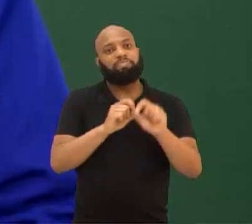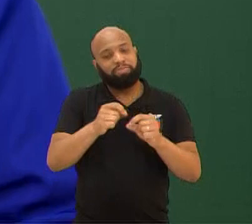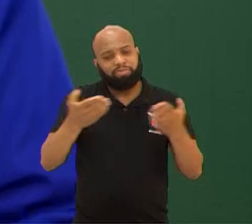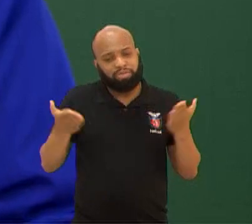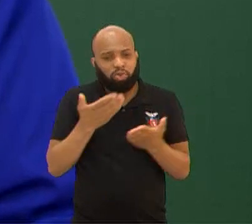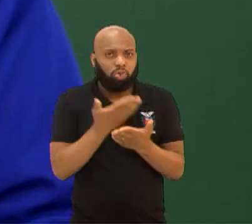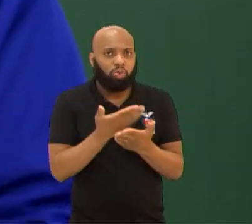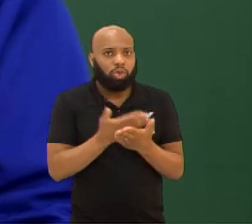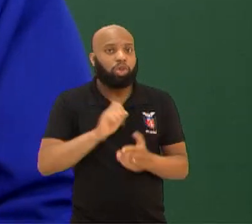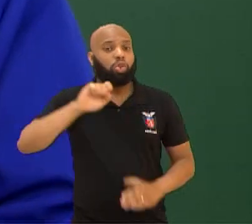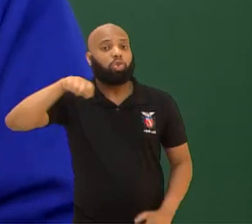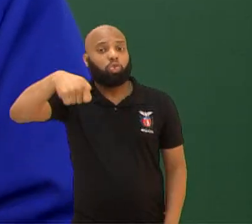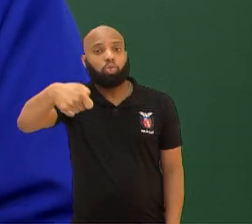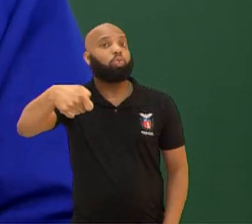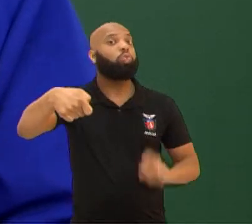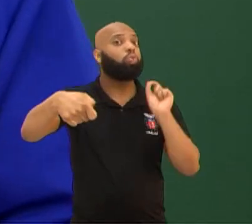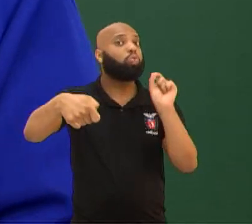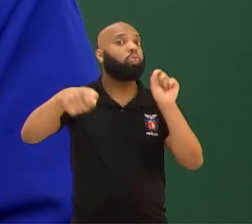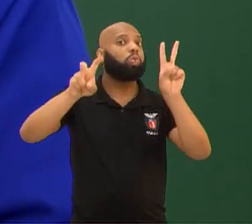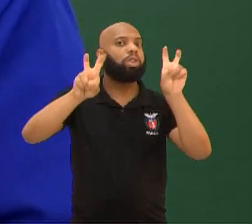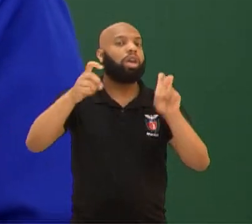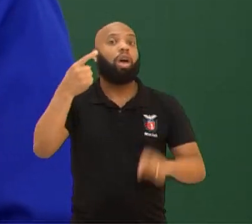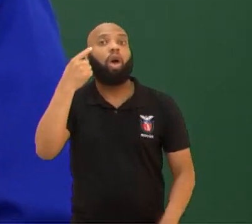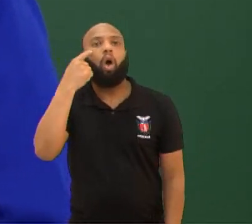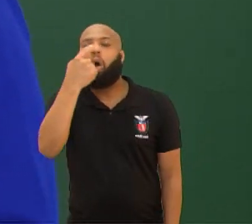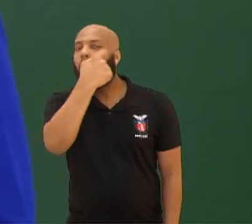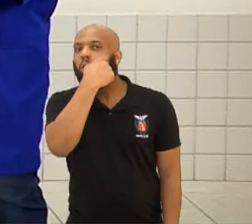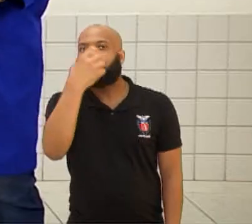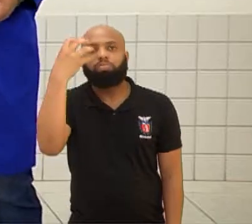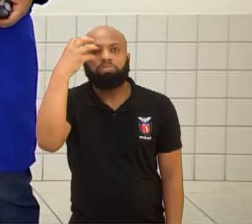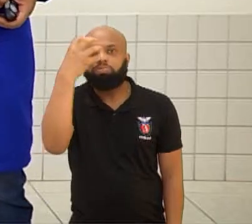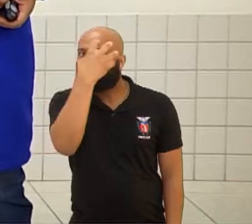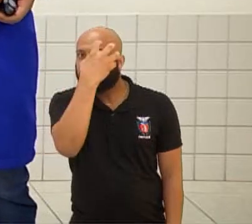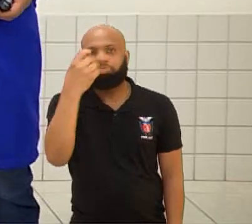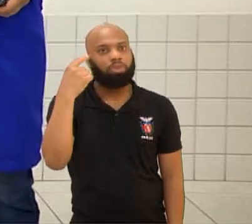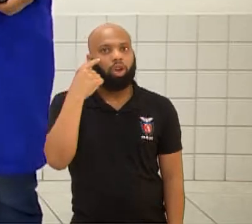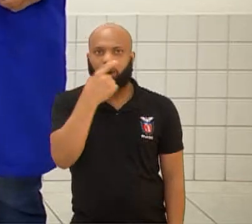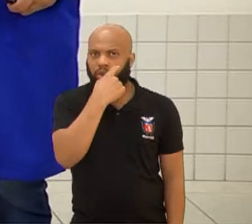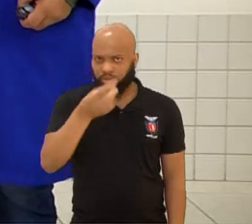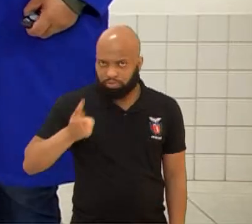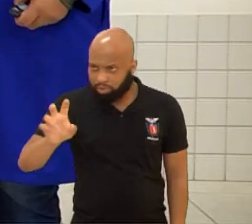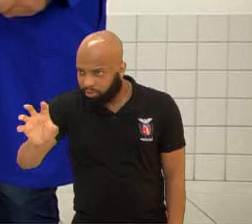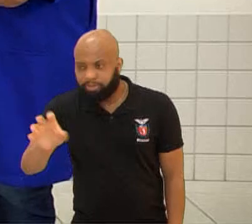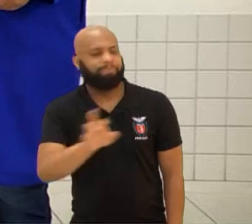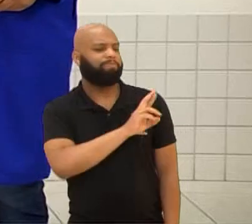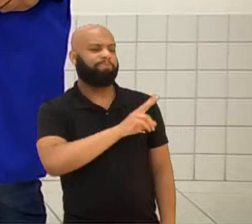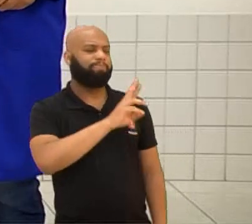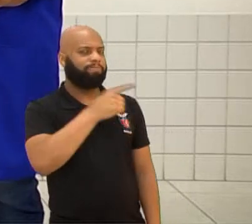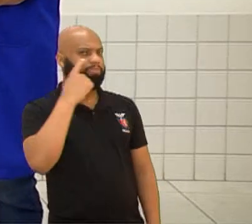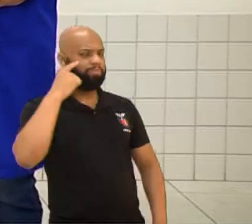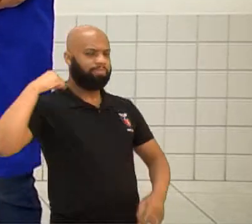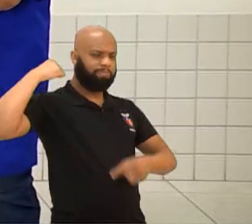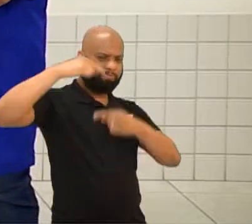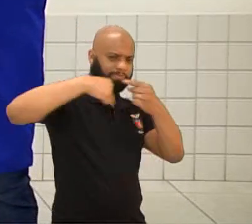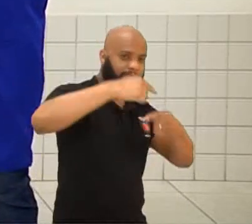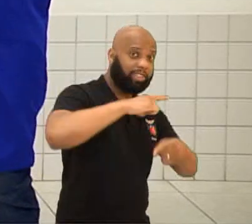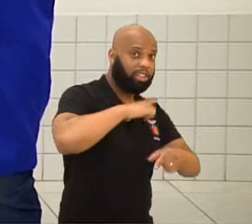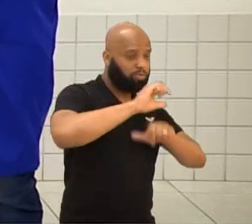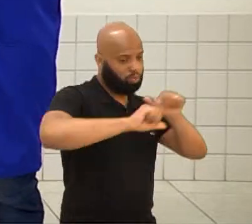sobre a questão dos olhos. Mas será que sempre esses olhos foram assim, professor Hugo? Na verdade, não. Vocês vão ver que ao longo do tempo ele foi se